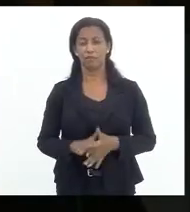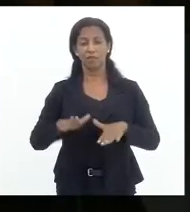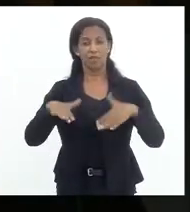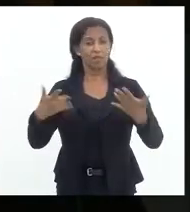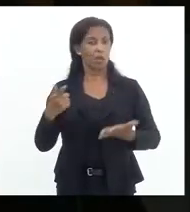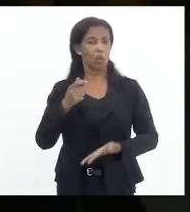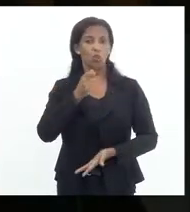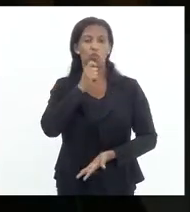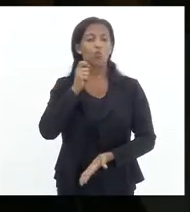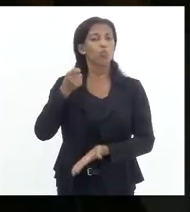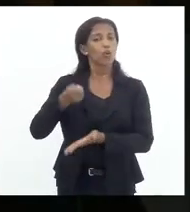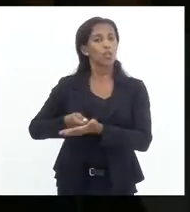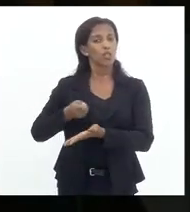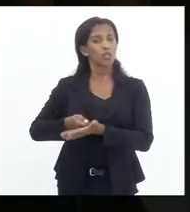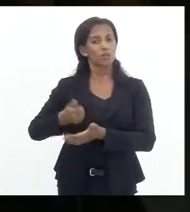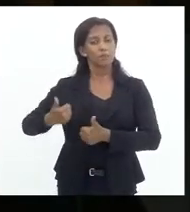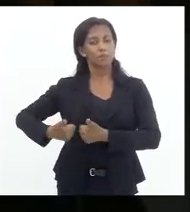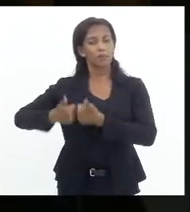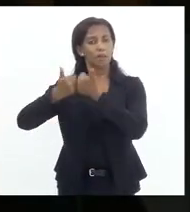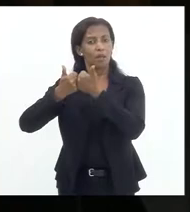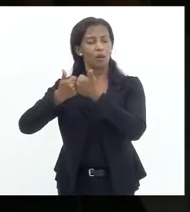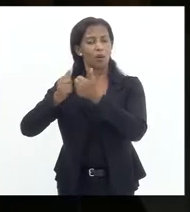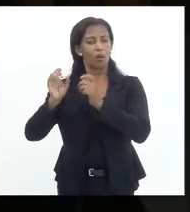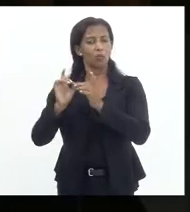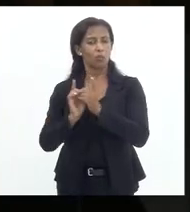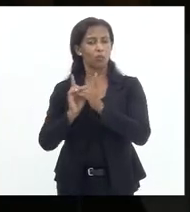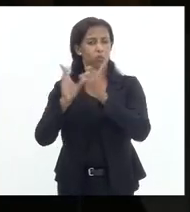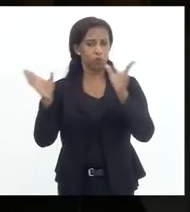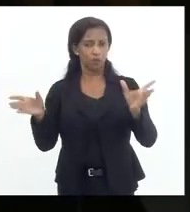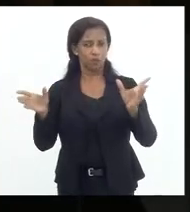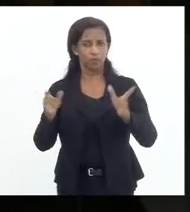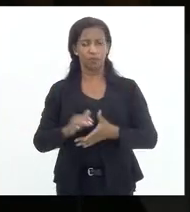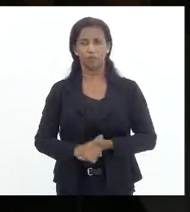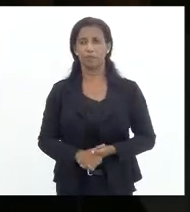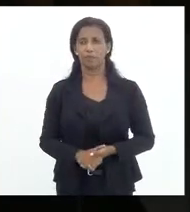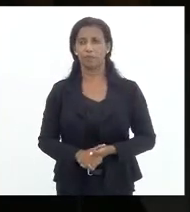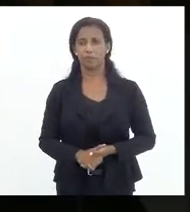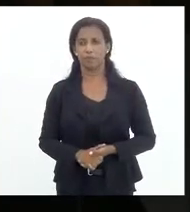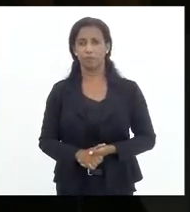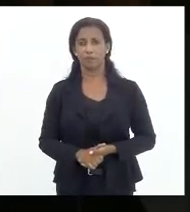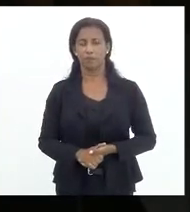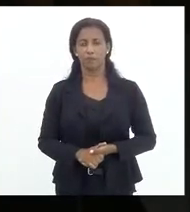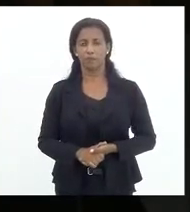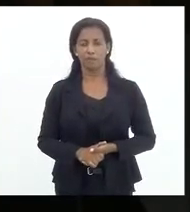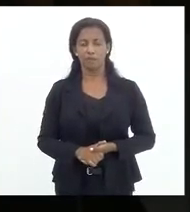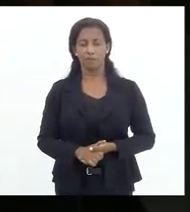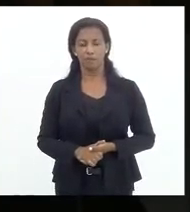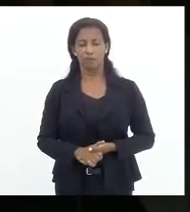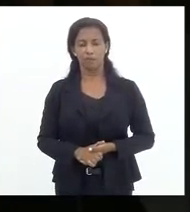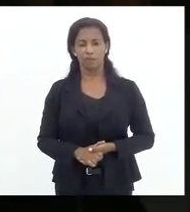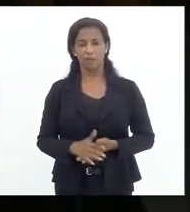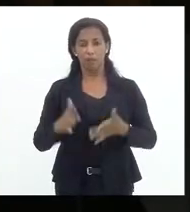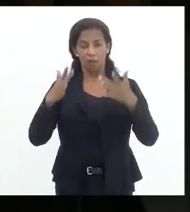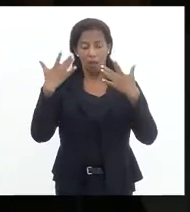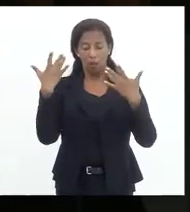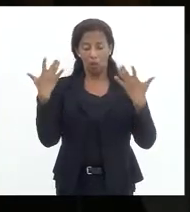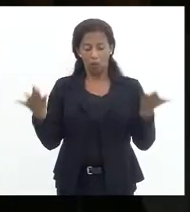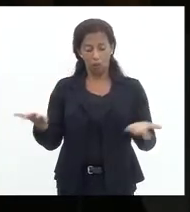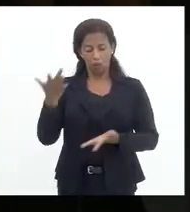há nada regime melhor do que o regime democrático e quando ele se vê ameaçado